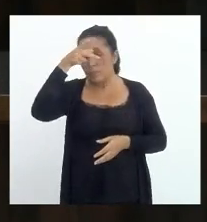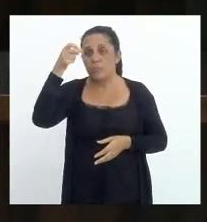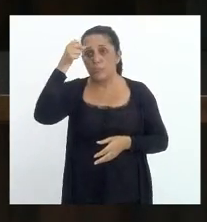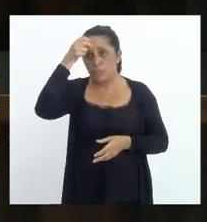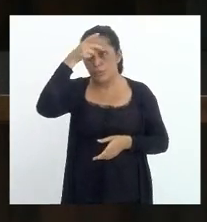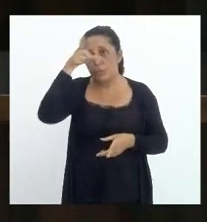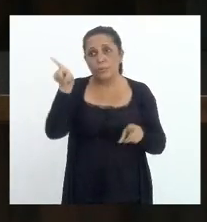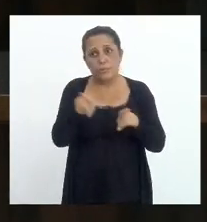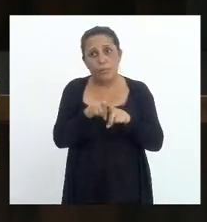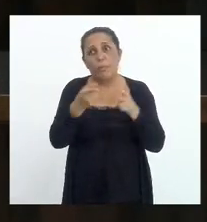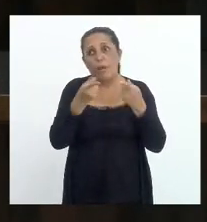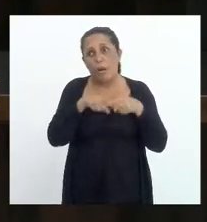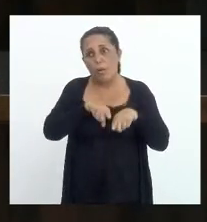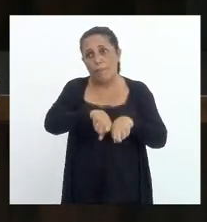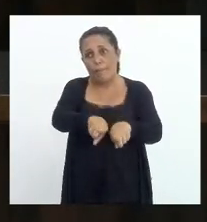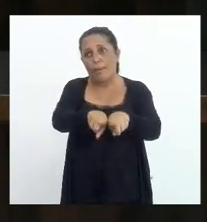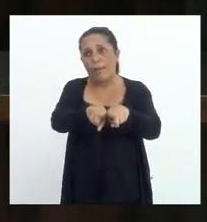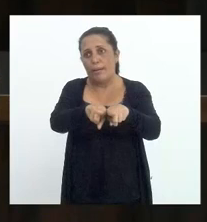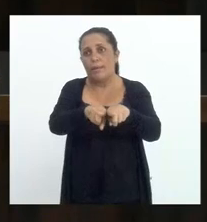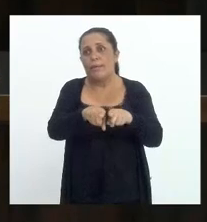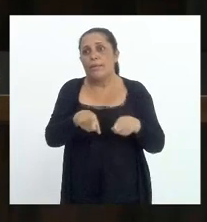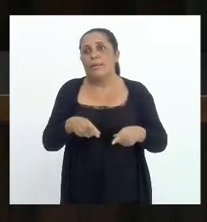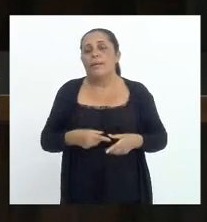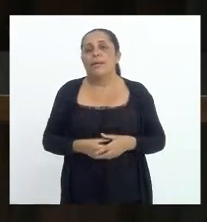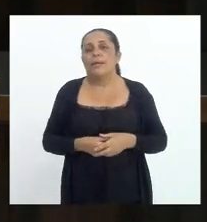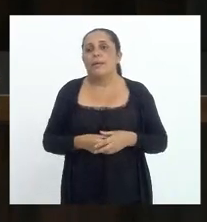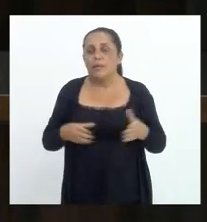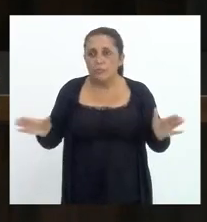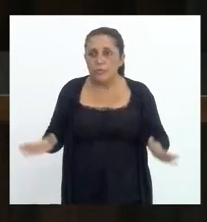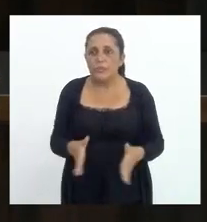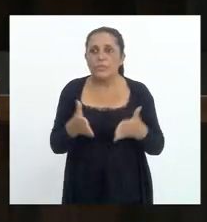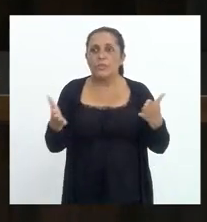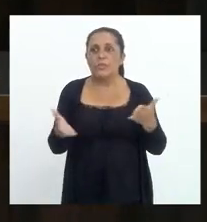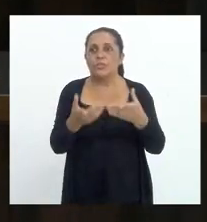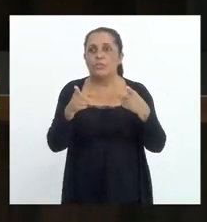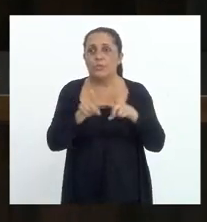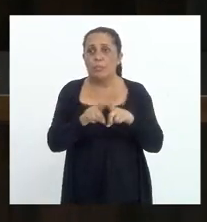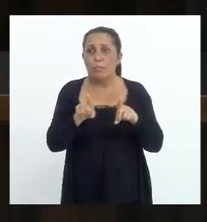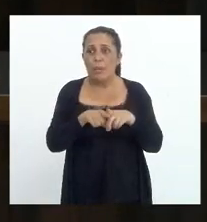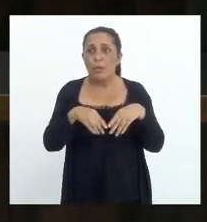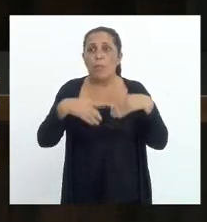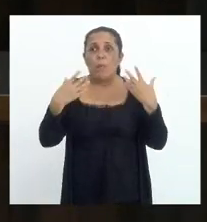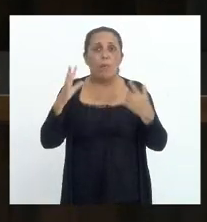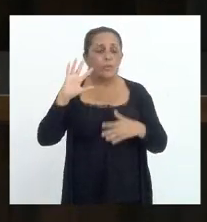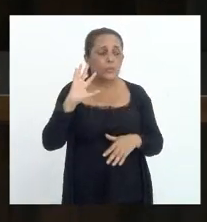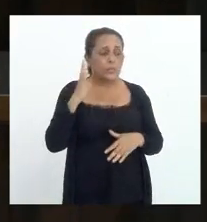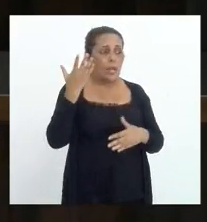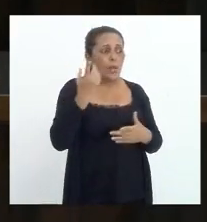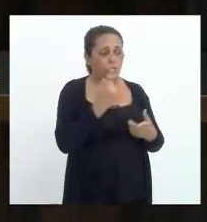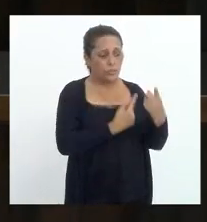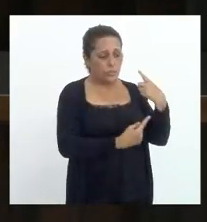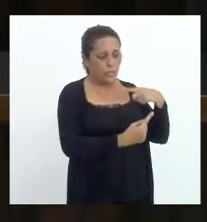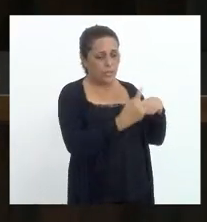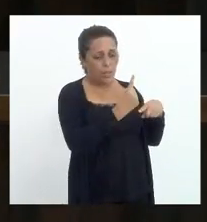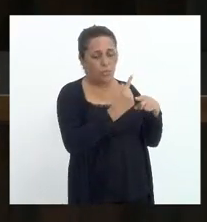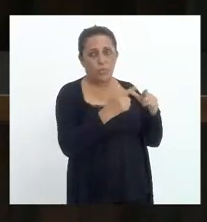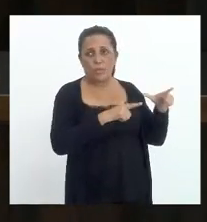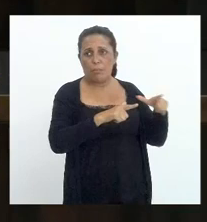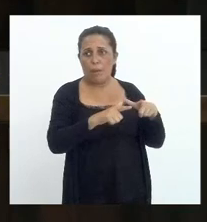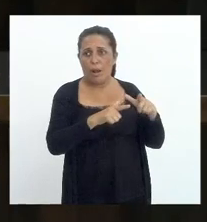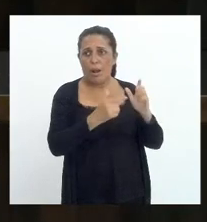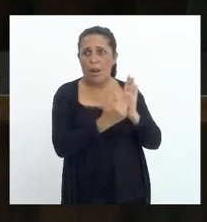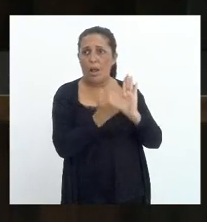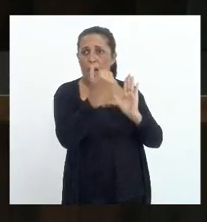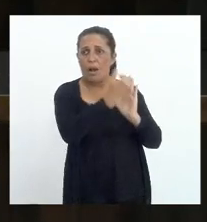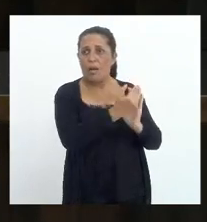também possam acompanhar se esses incentivos estão resultando em geração de emprego, aumento de renda, ampliação da